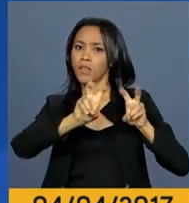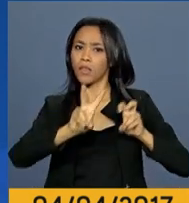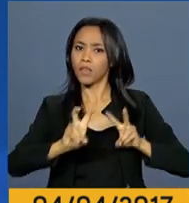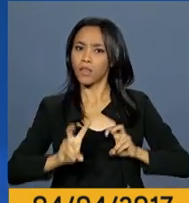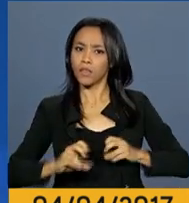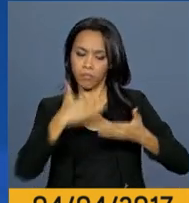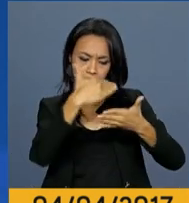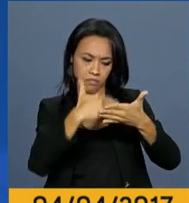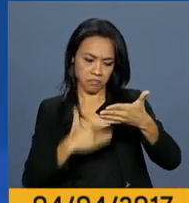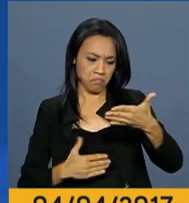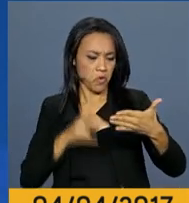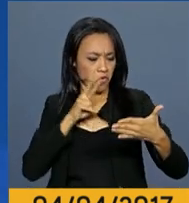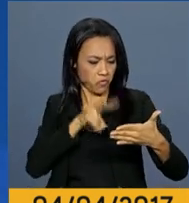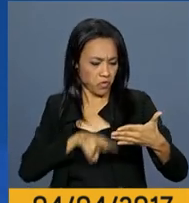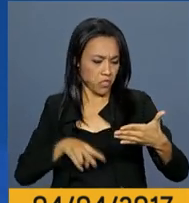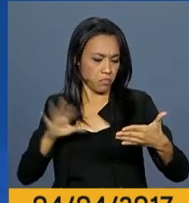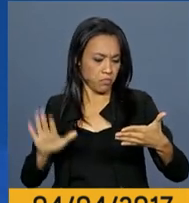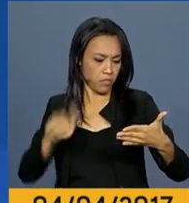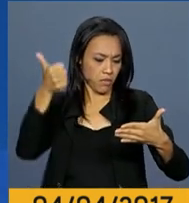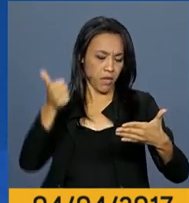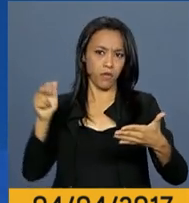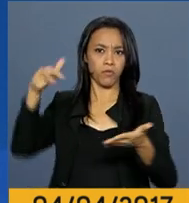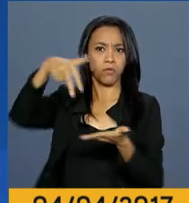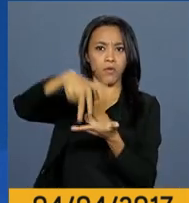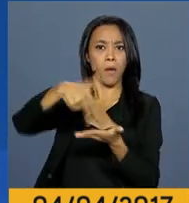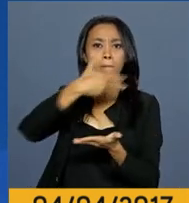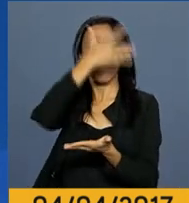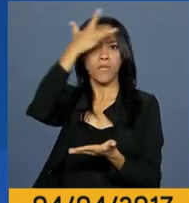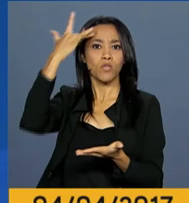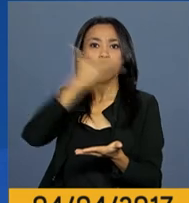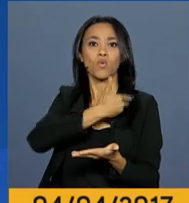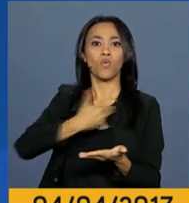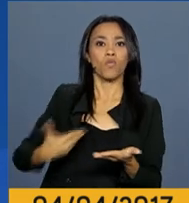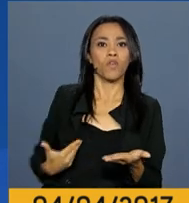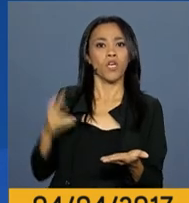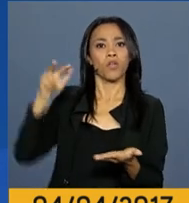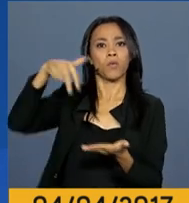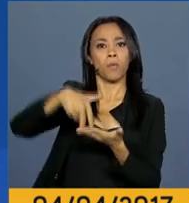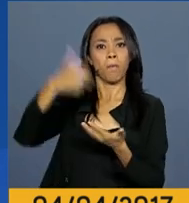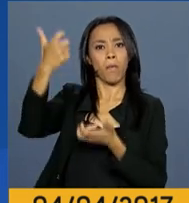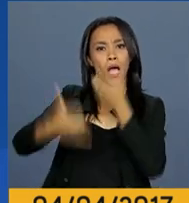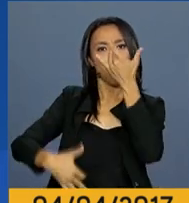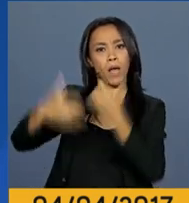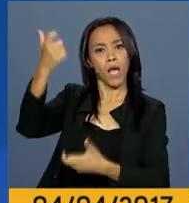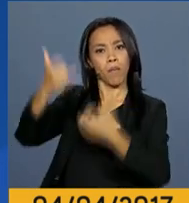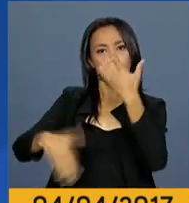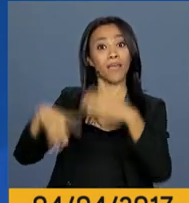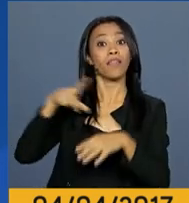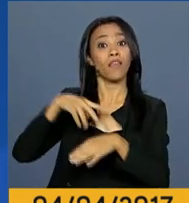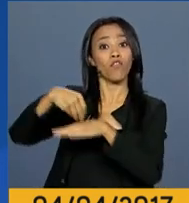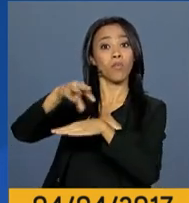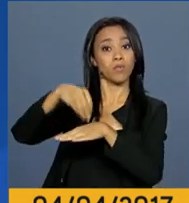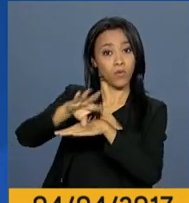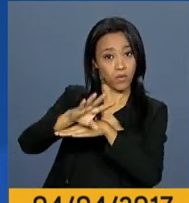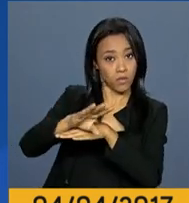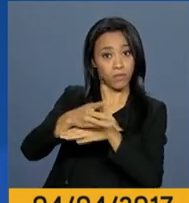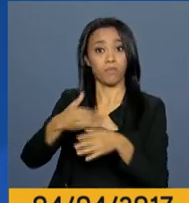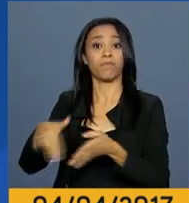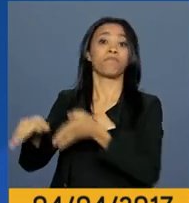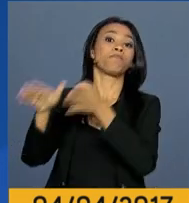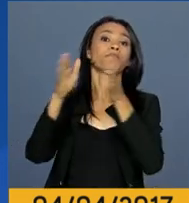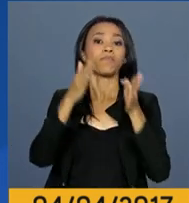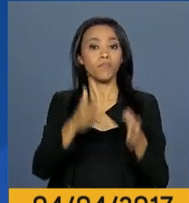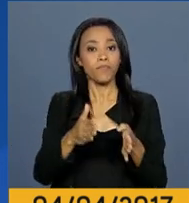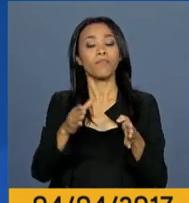senhores ouvem primeiro pessoas do governo que têm as mais variadas informações. E, naturalmente,